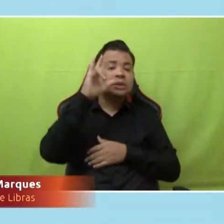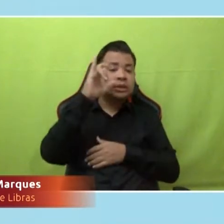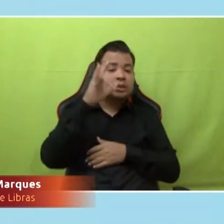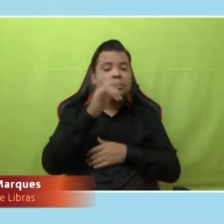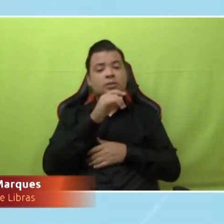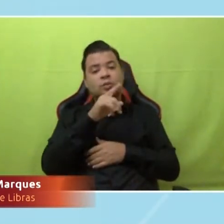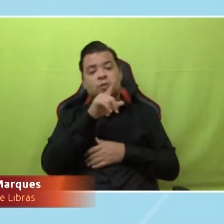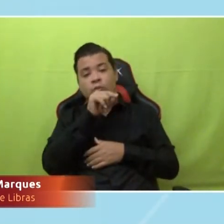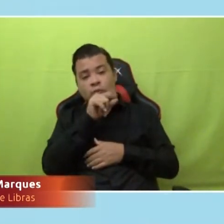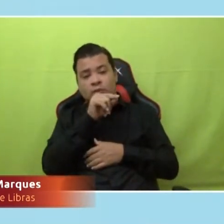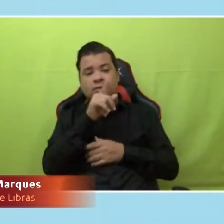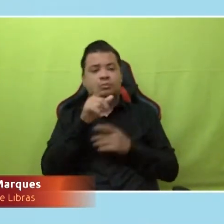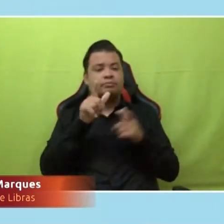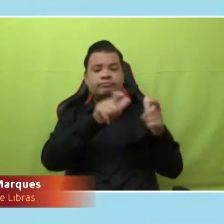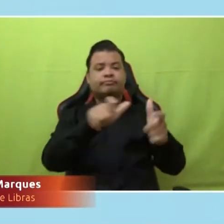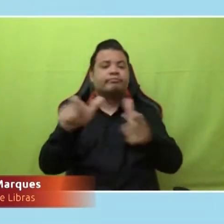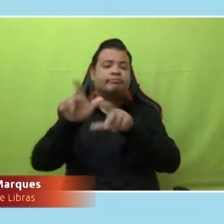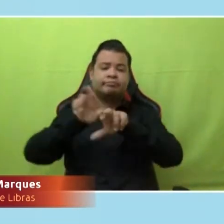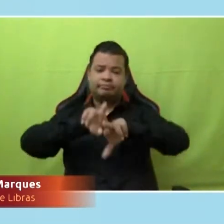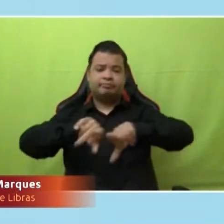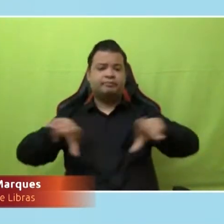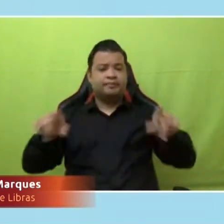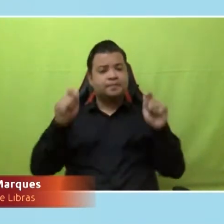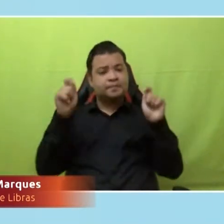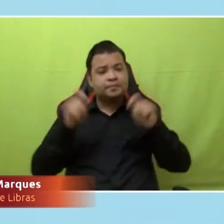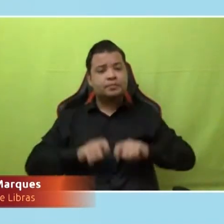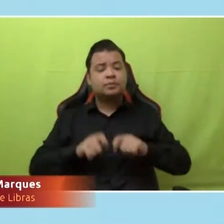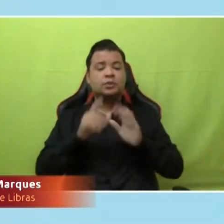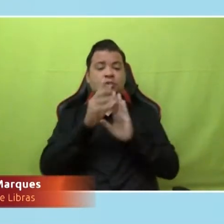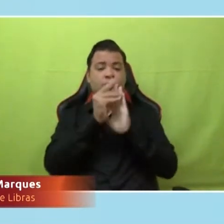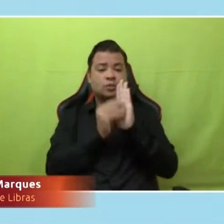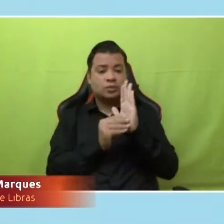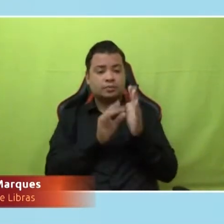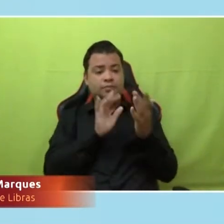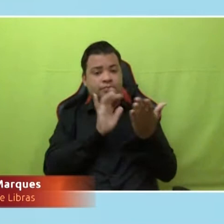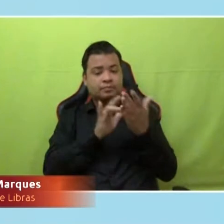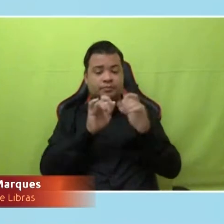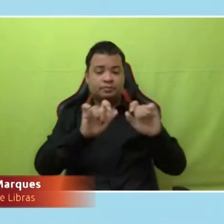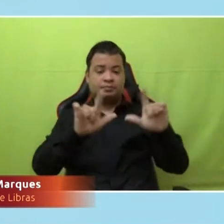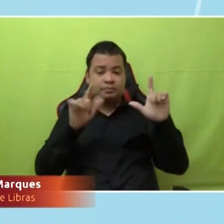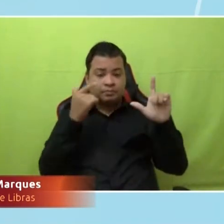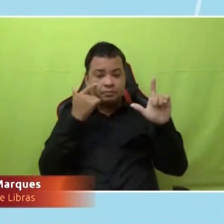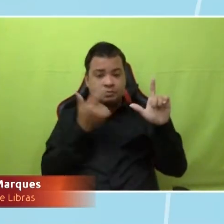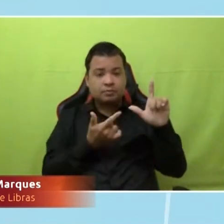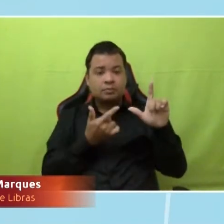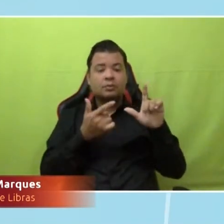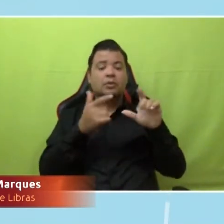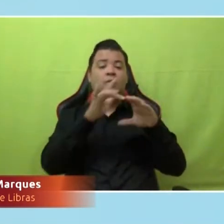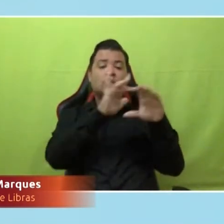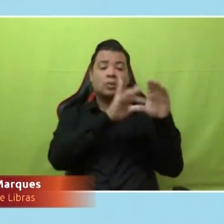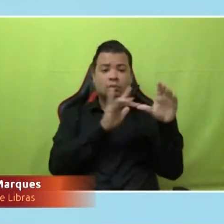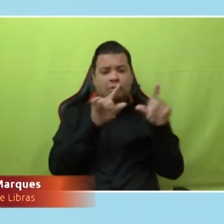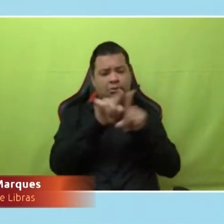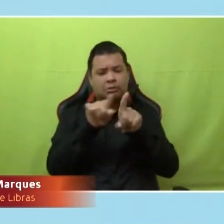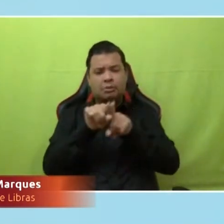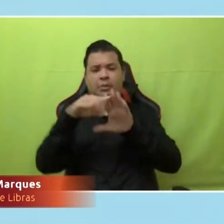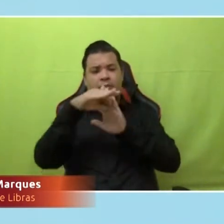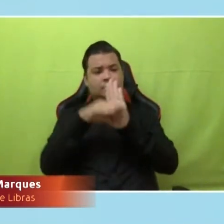vários lugares onde você pode acessar o nosso conteúdo, ver não só Conexões, mas também toda a programação da TV